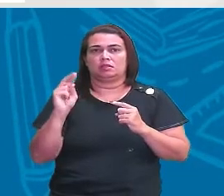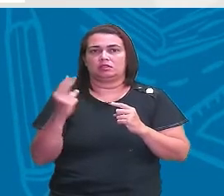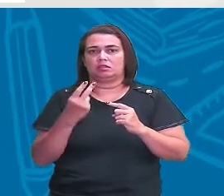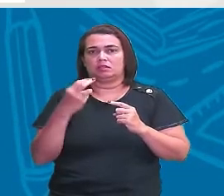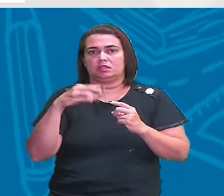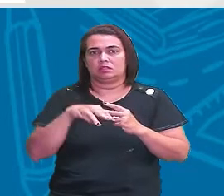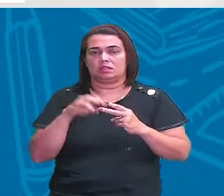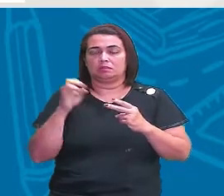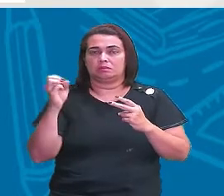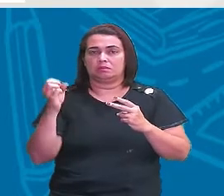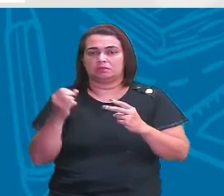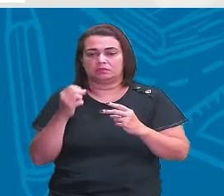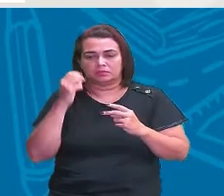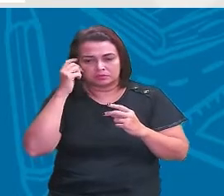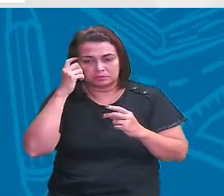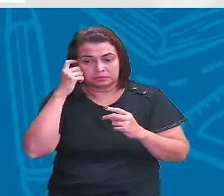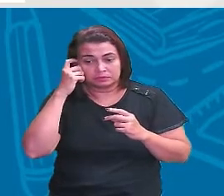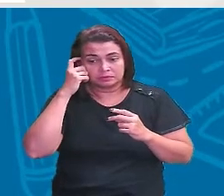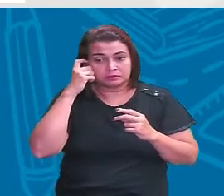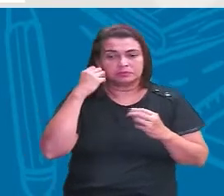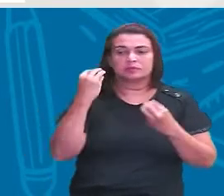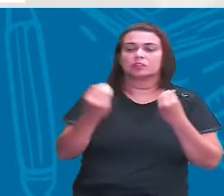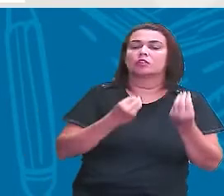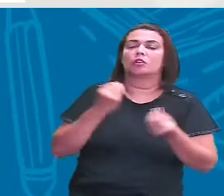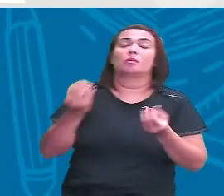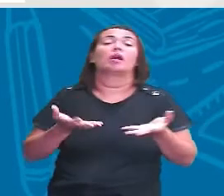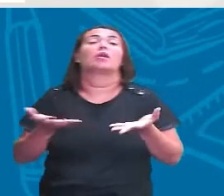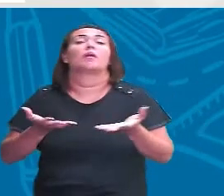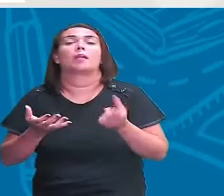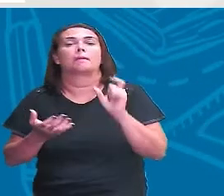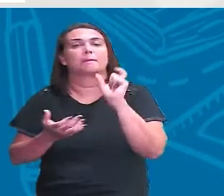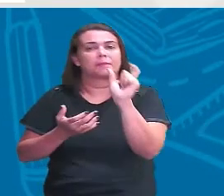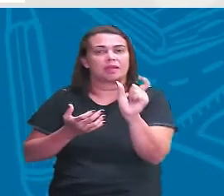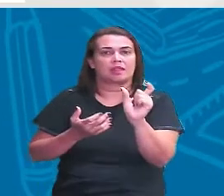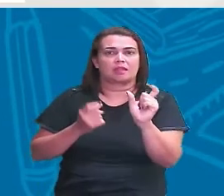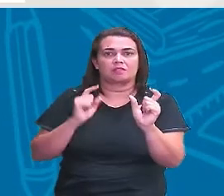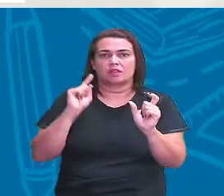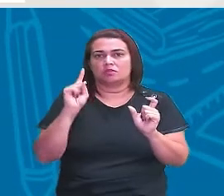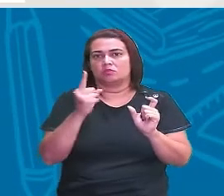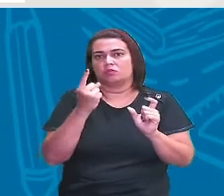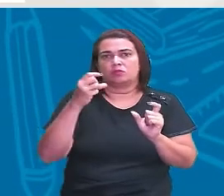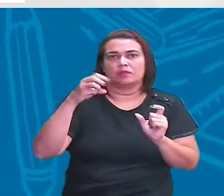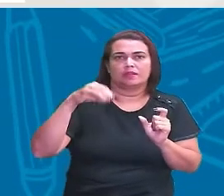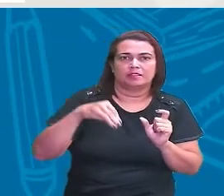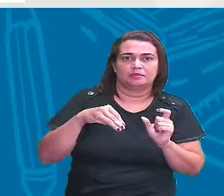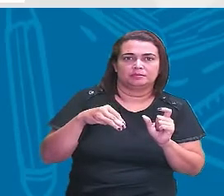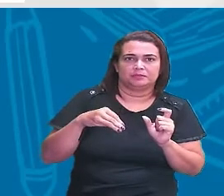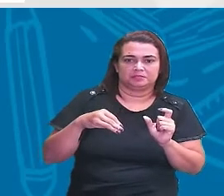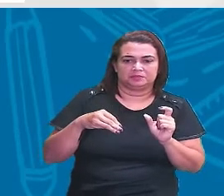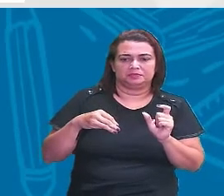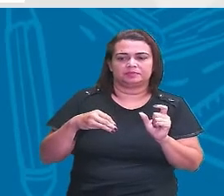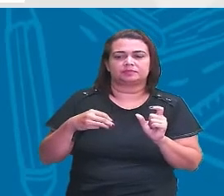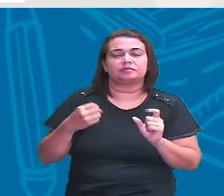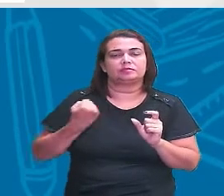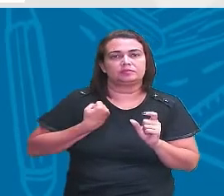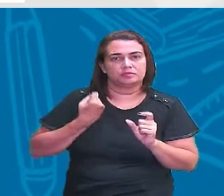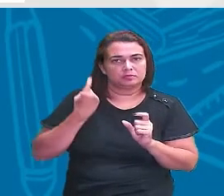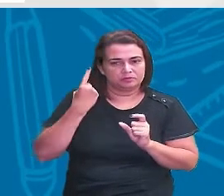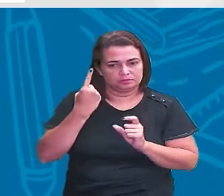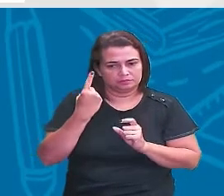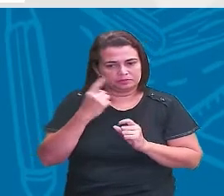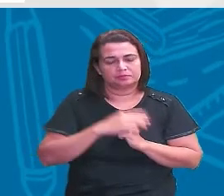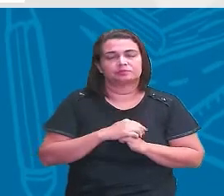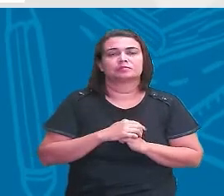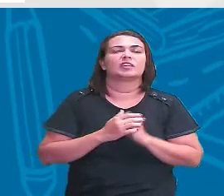Vamos estudar um a um agora. Palavras monossílabas, né? Quando tem aí, olha aí o número 1,